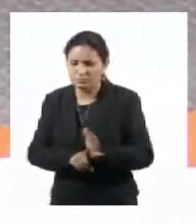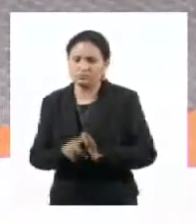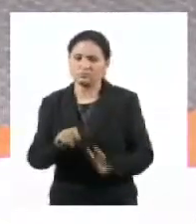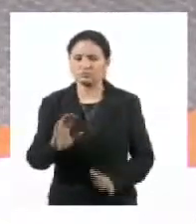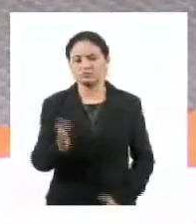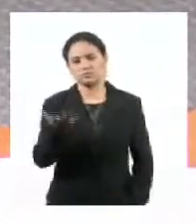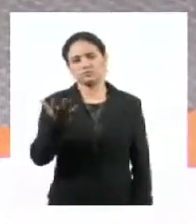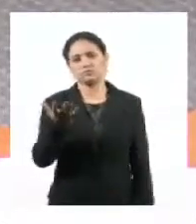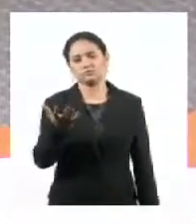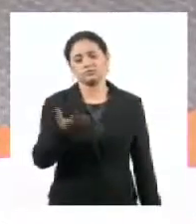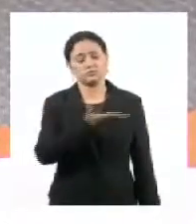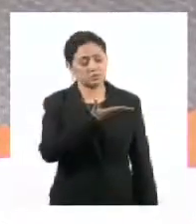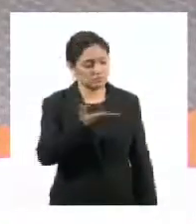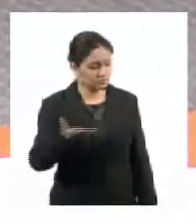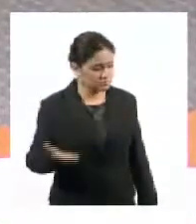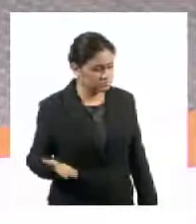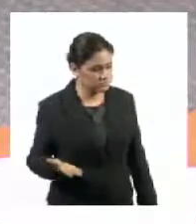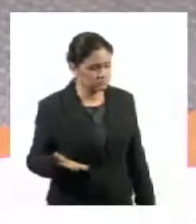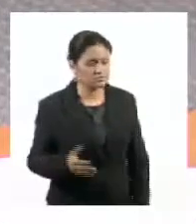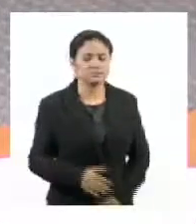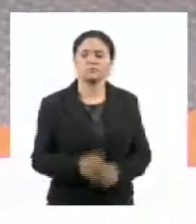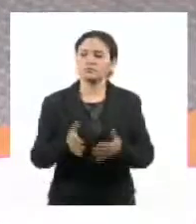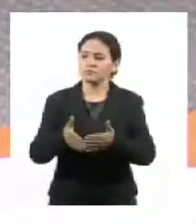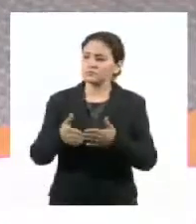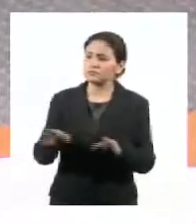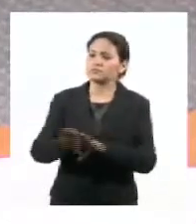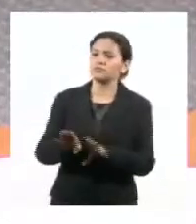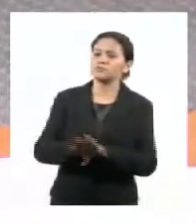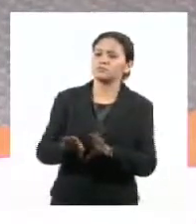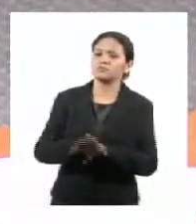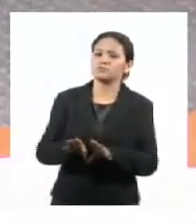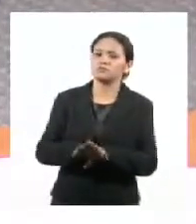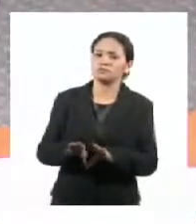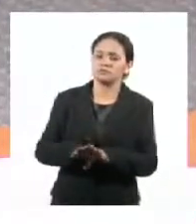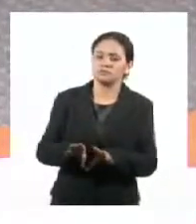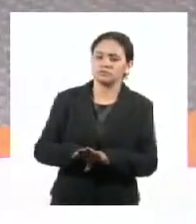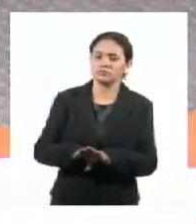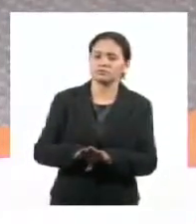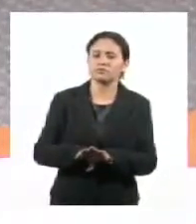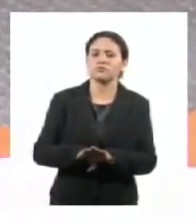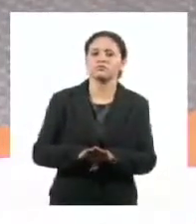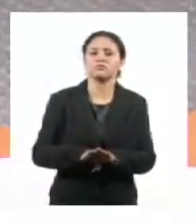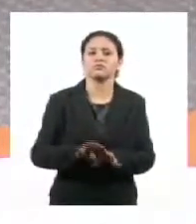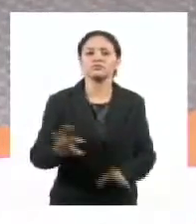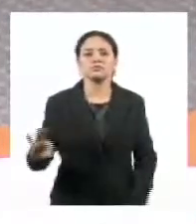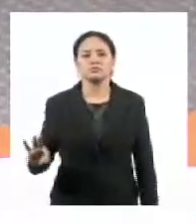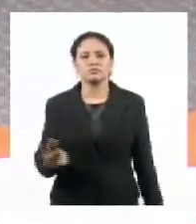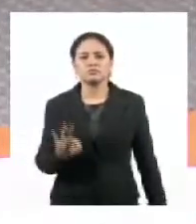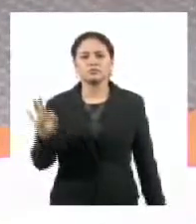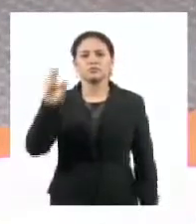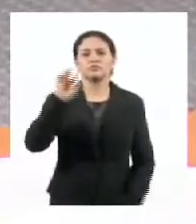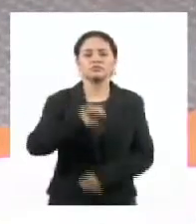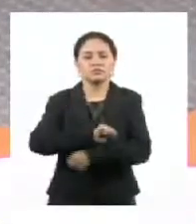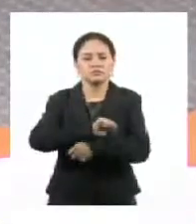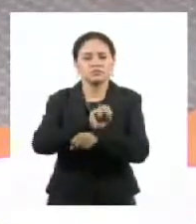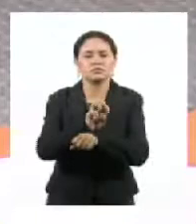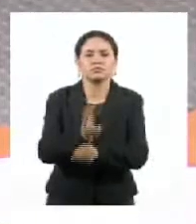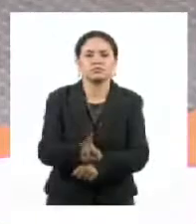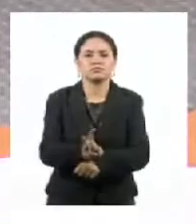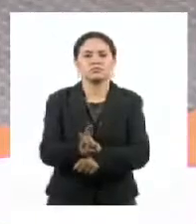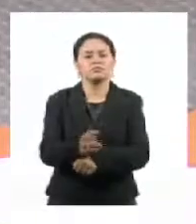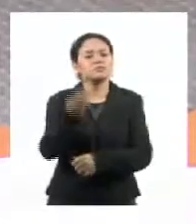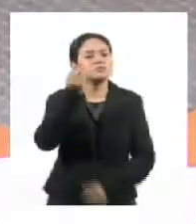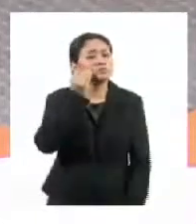E, senhoras e senhores, solicitamos também um exame pela Universidade Estadual do Maranhão e pela Universidade Federal do Maranhão o exame